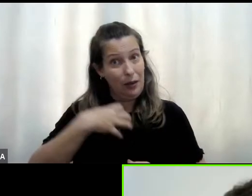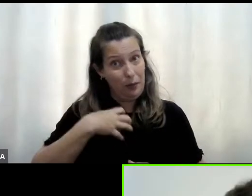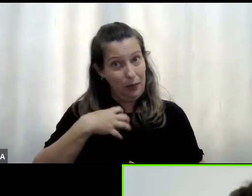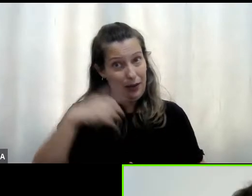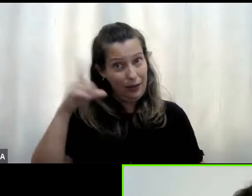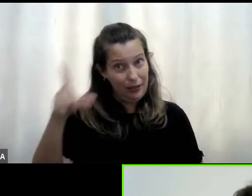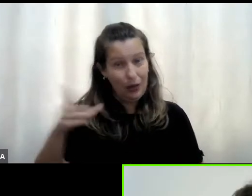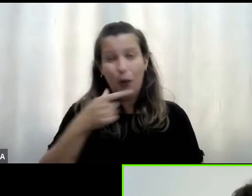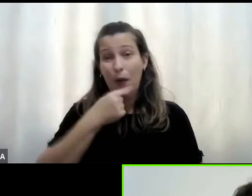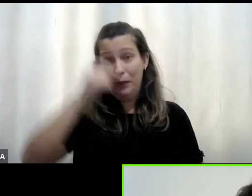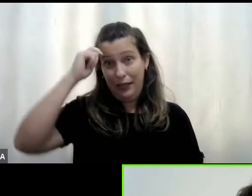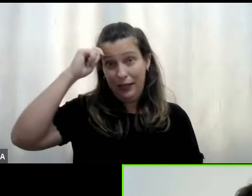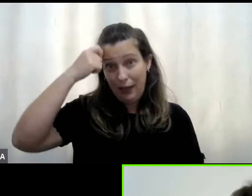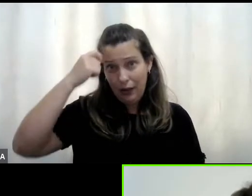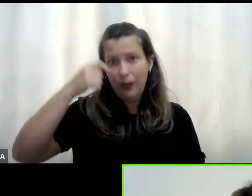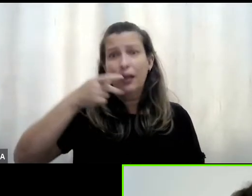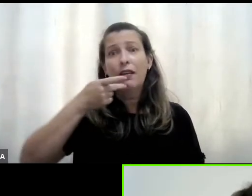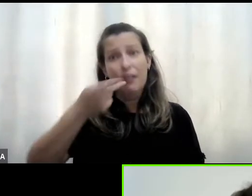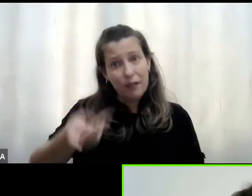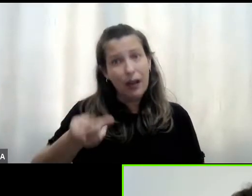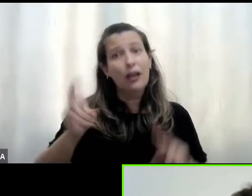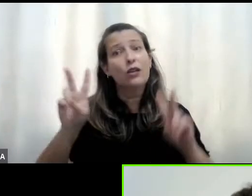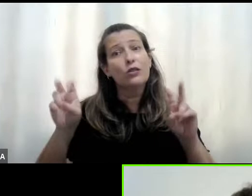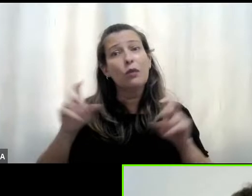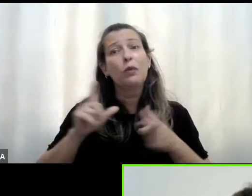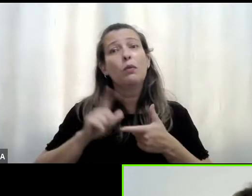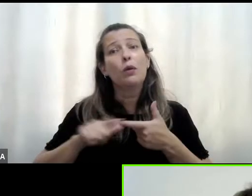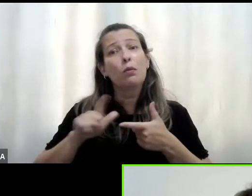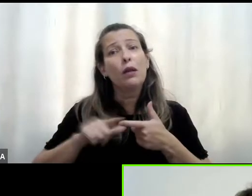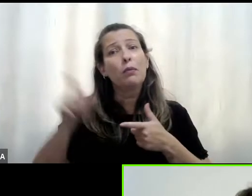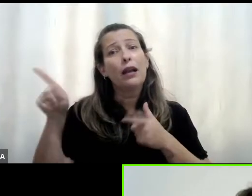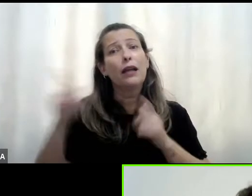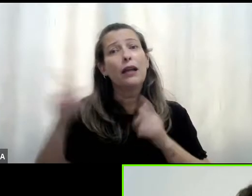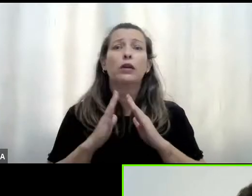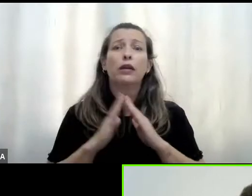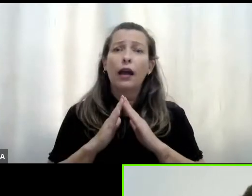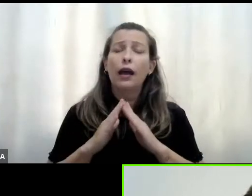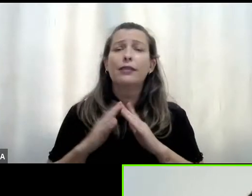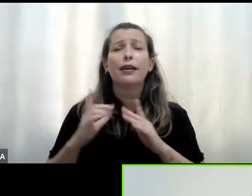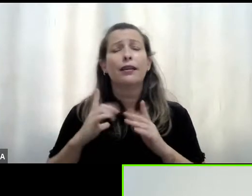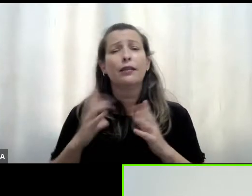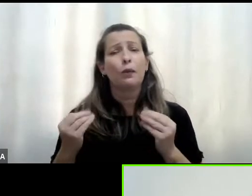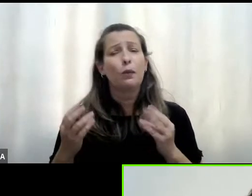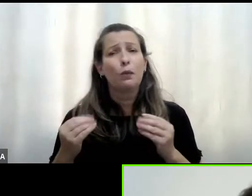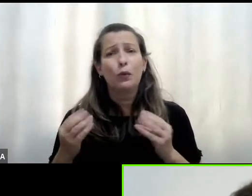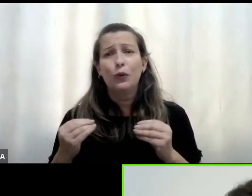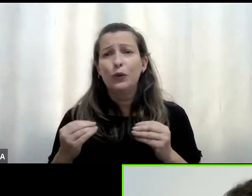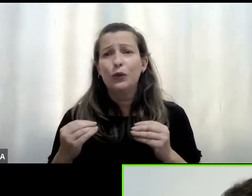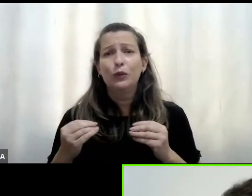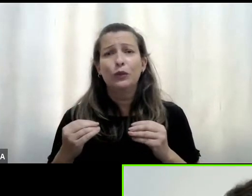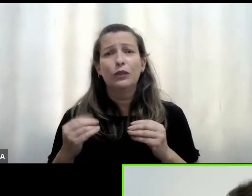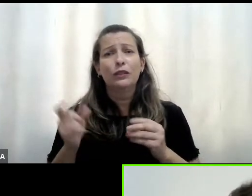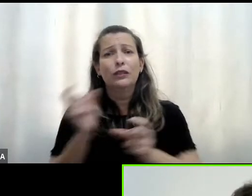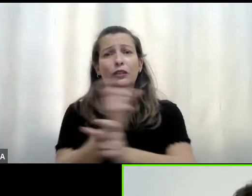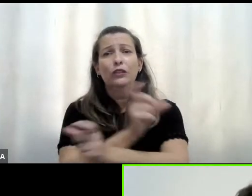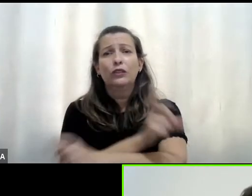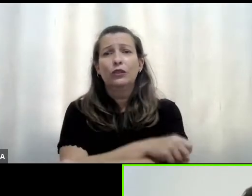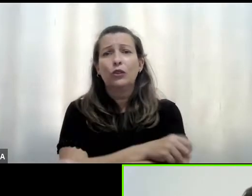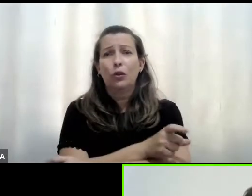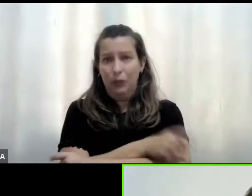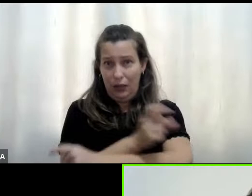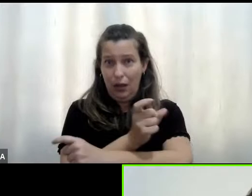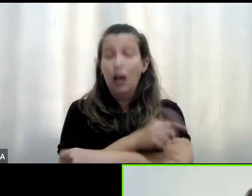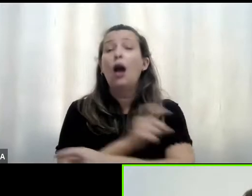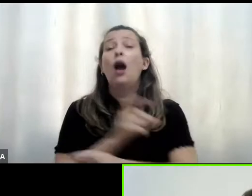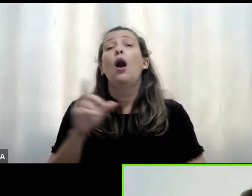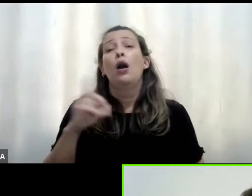Um homem negro, está falando sobre a situação na sua residência com relação aos escorpiões e como a pesquisadora fala das ideias e